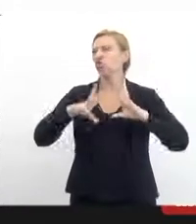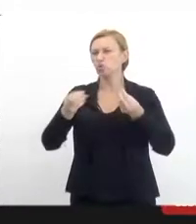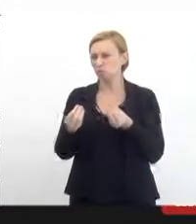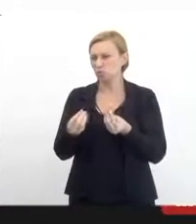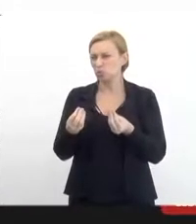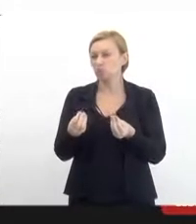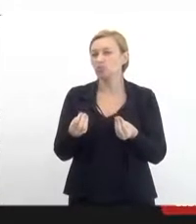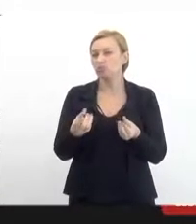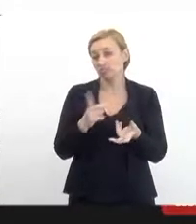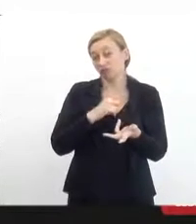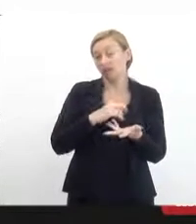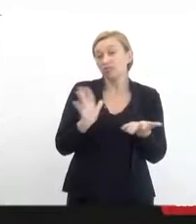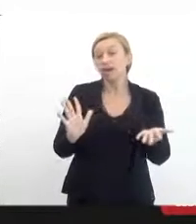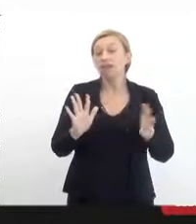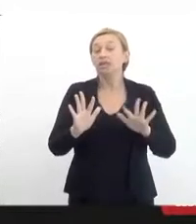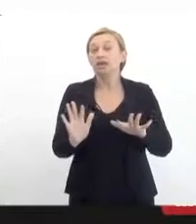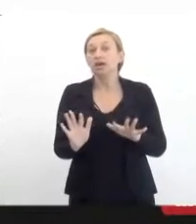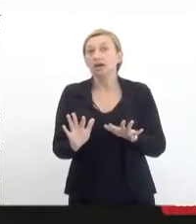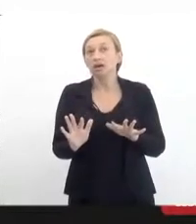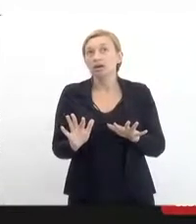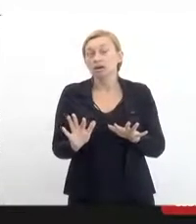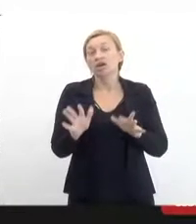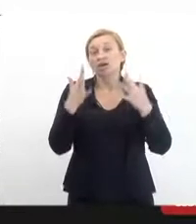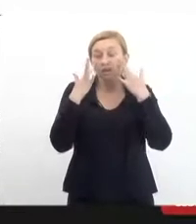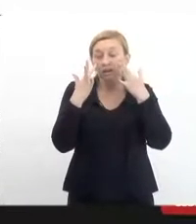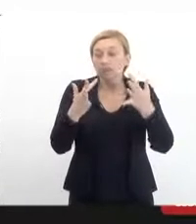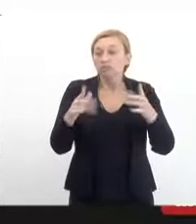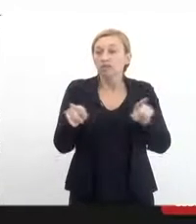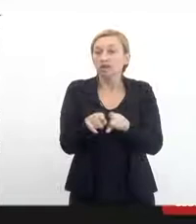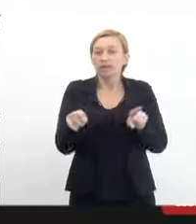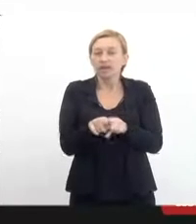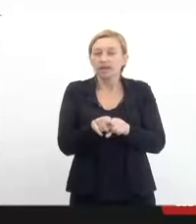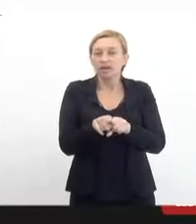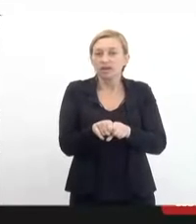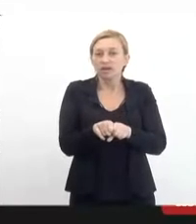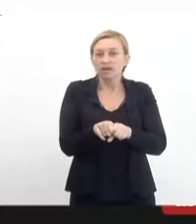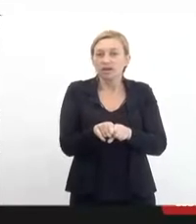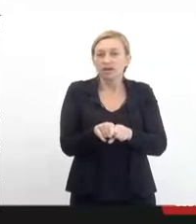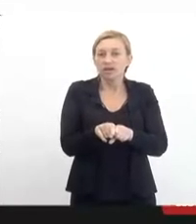que consta. Chama atenção também que